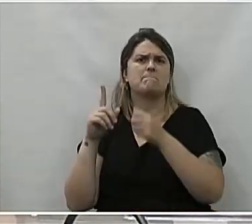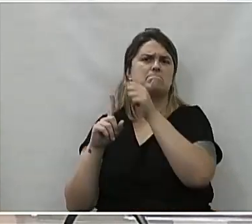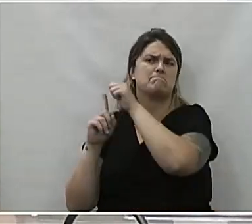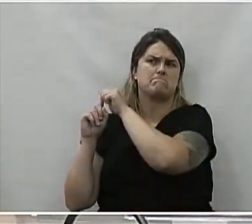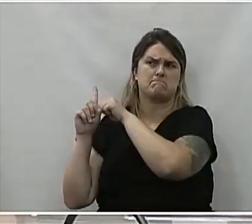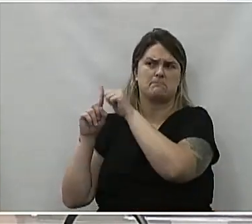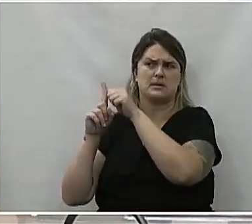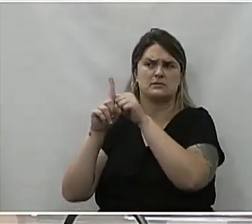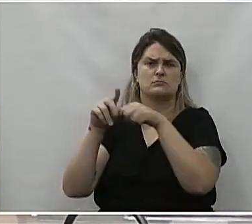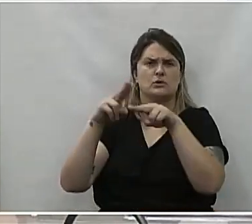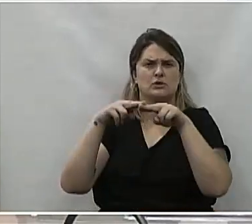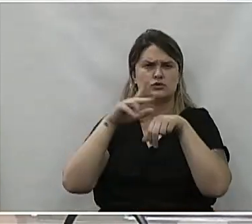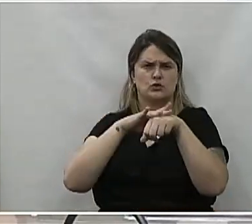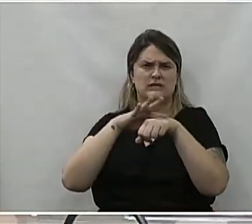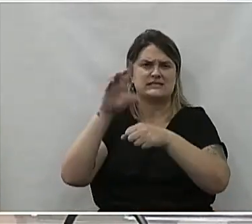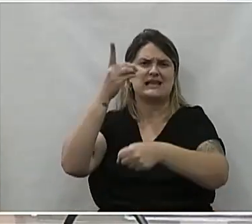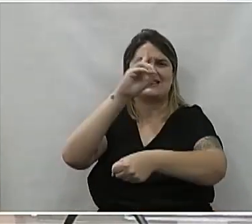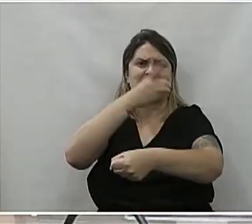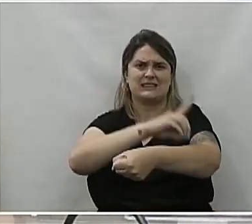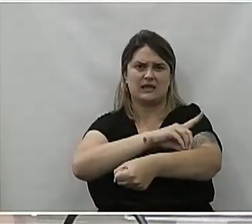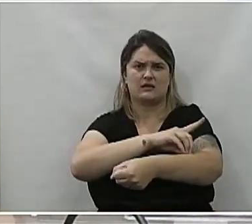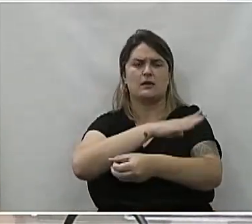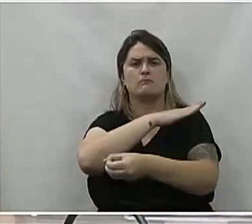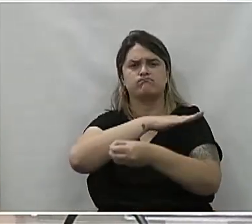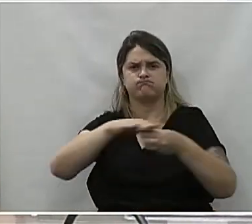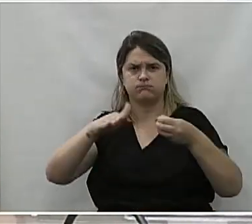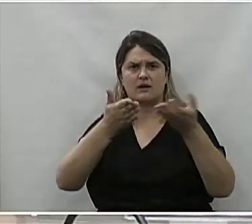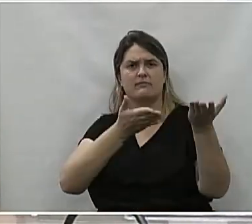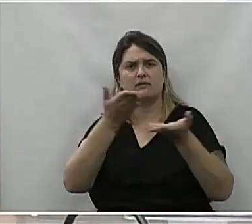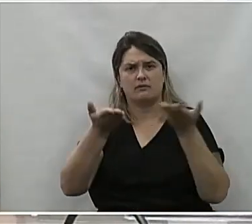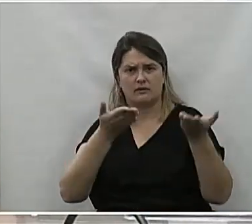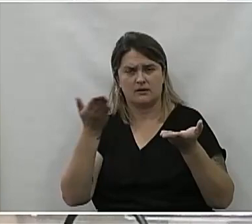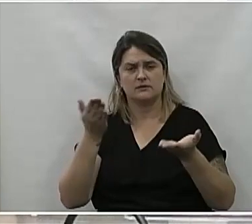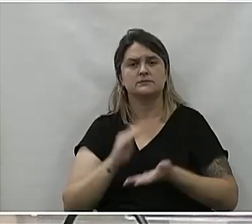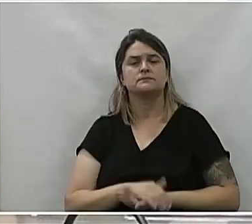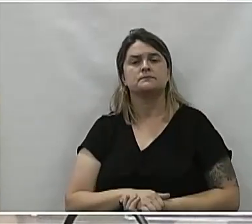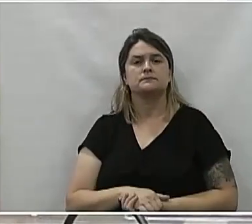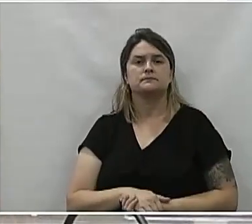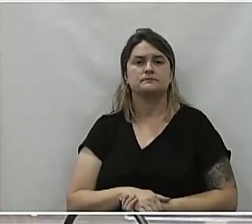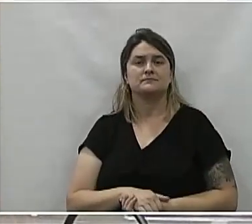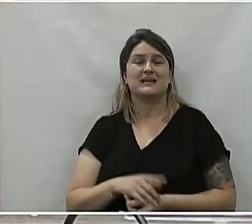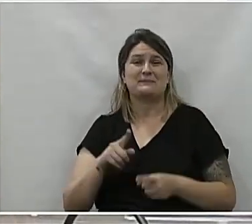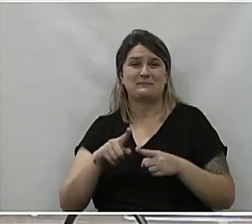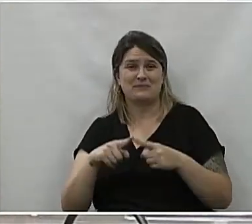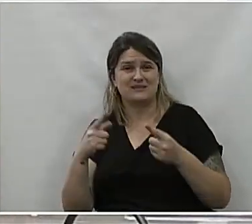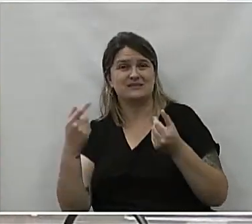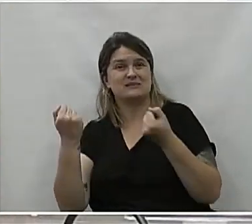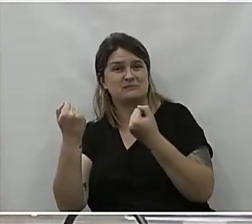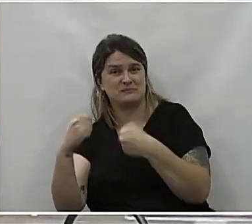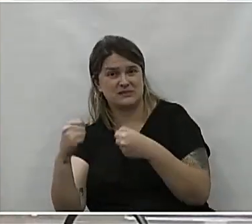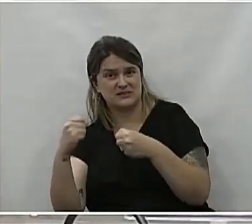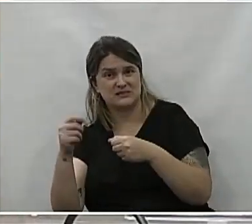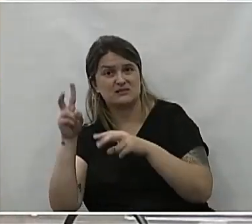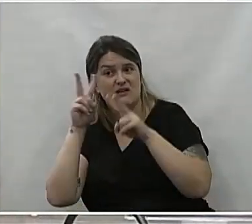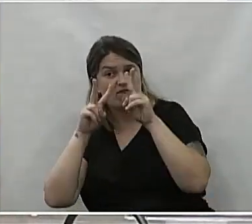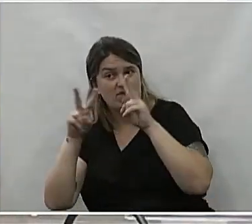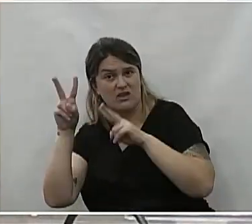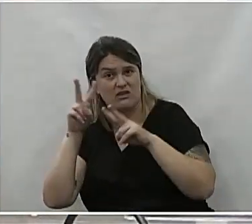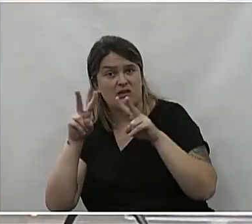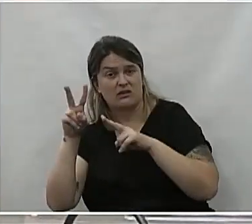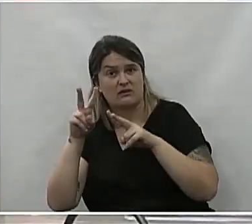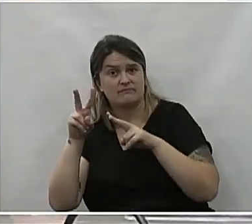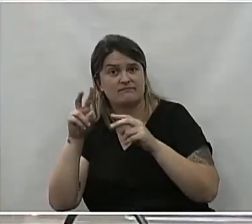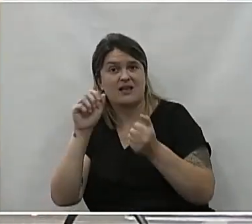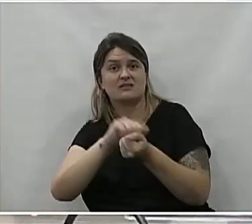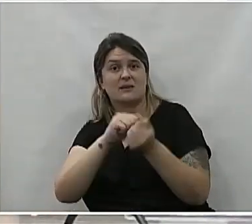Em relação A questão da Dengue Superlotou A UPA A questão do atendimento Mas é necessário Ver Essa questão